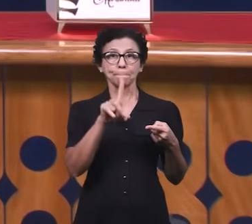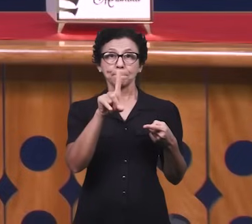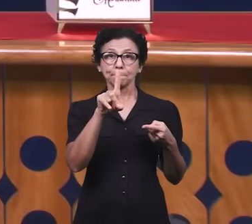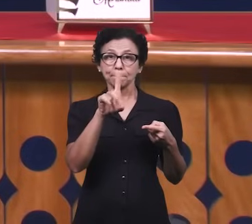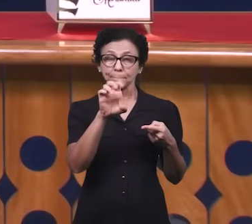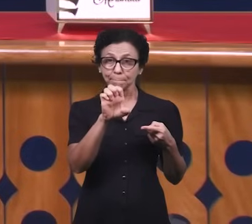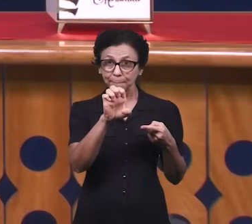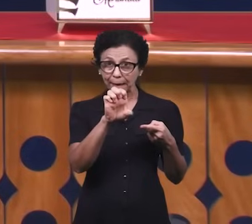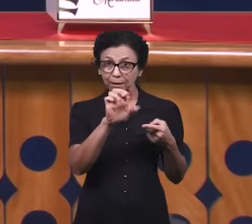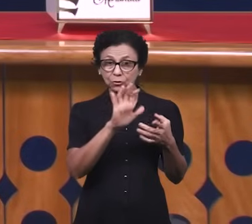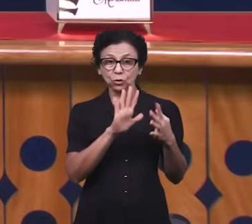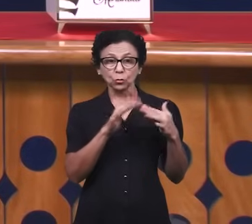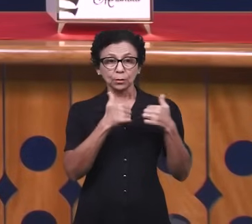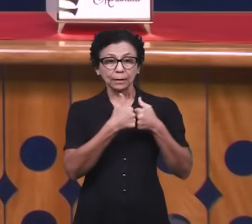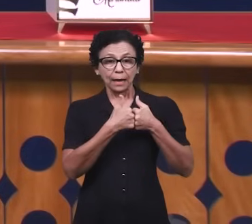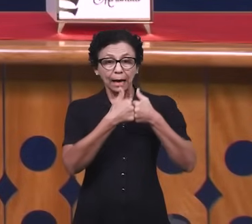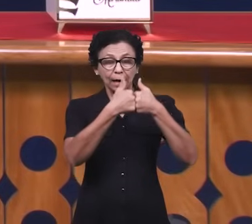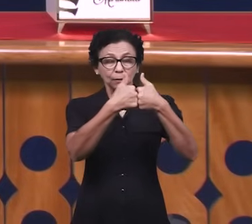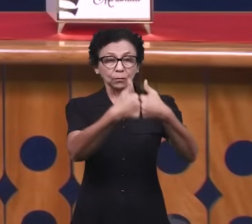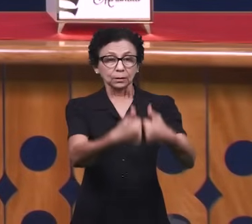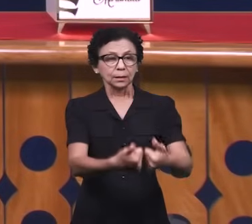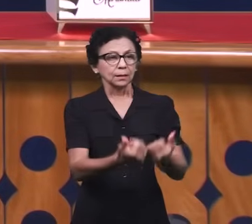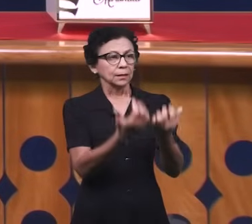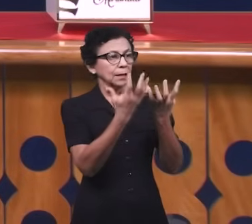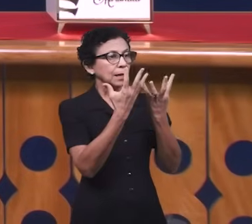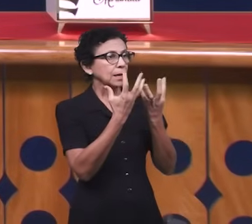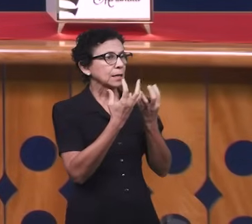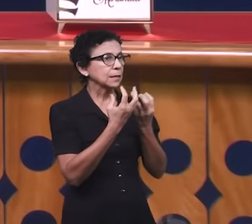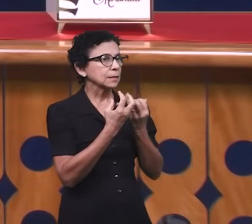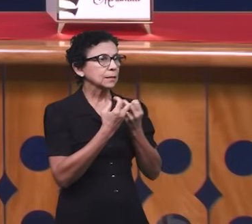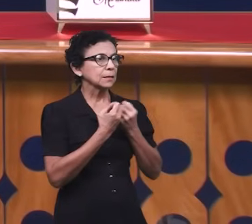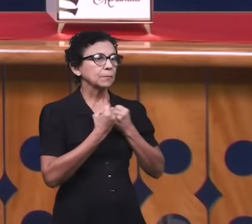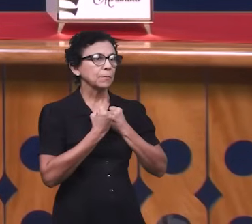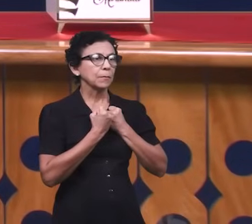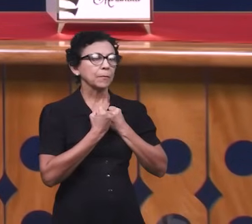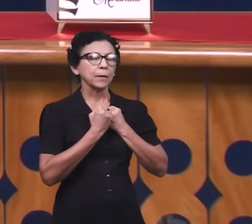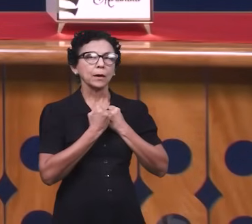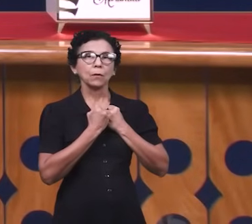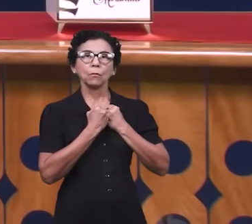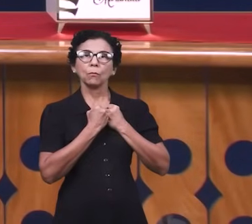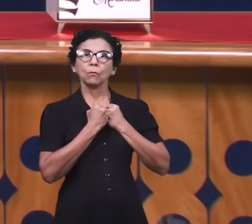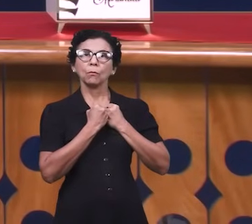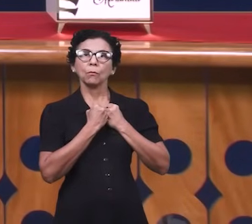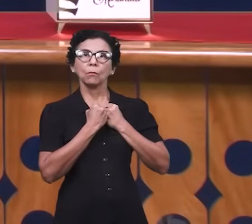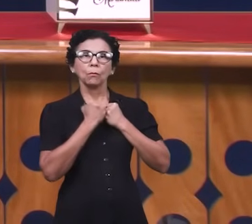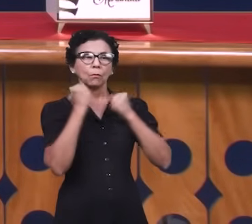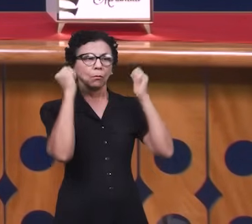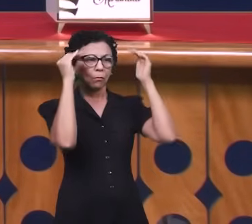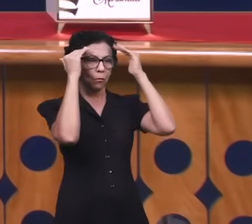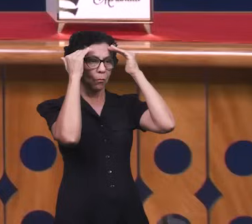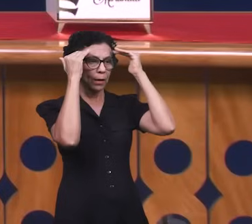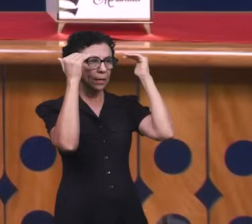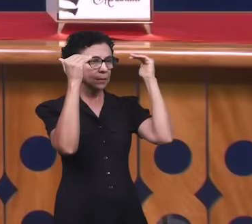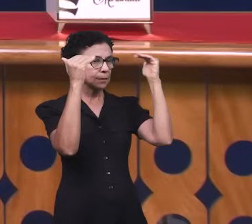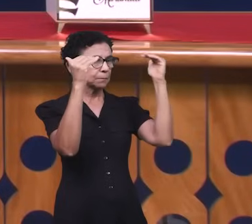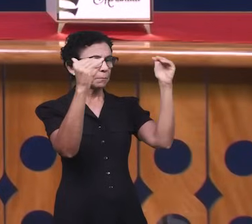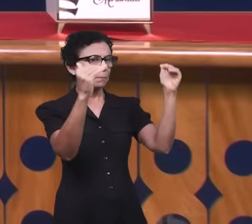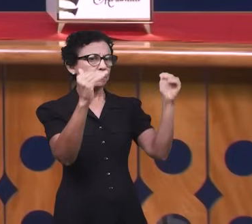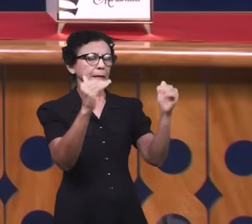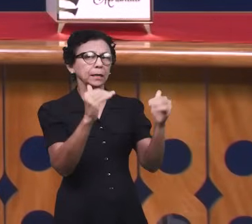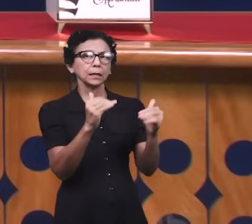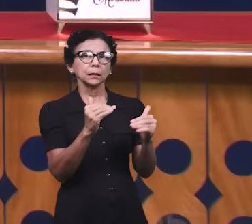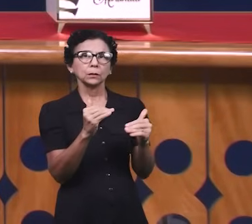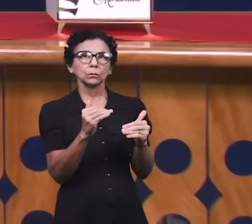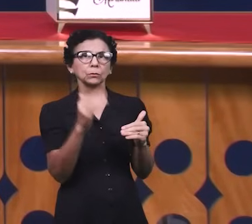vivo. Ele não recebeu uma caixa de madeira só. Ele entendeu que ali estava o